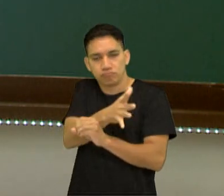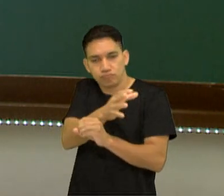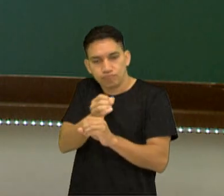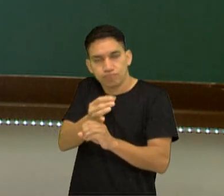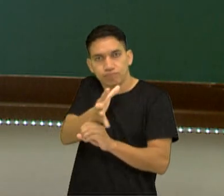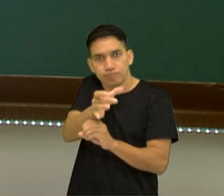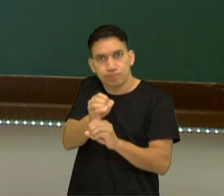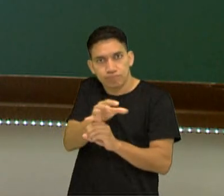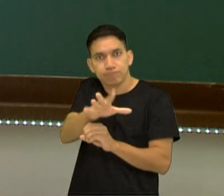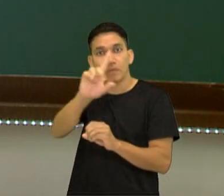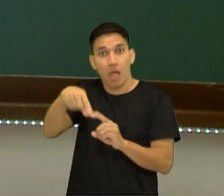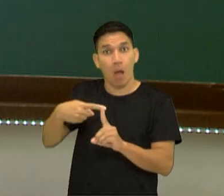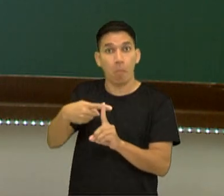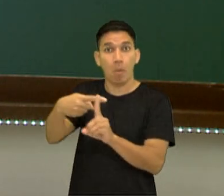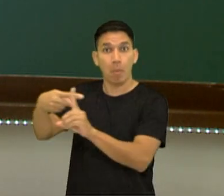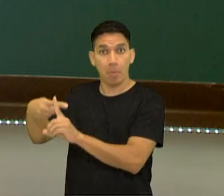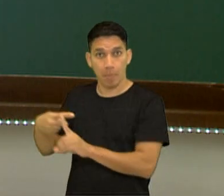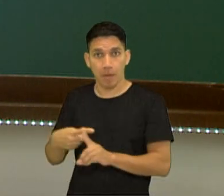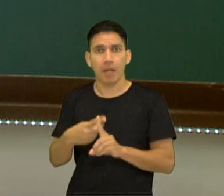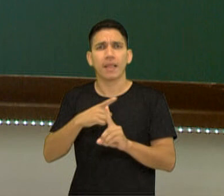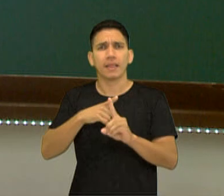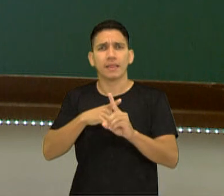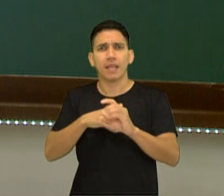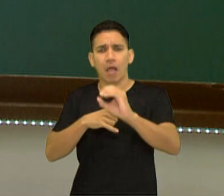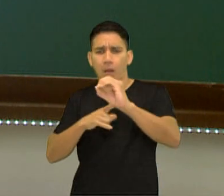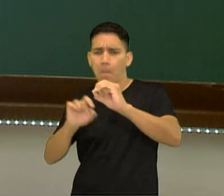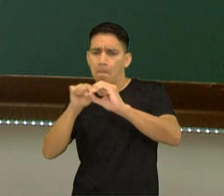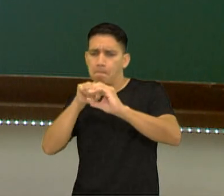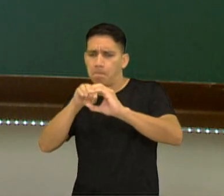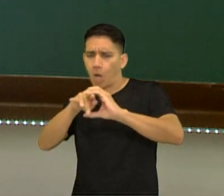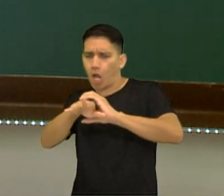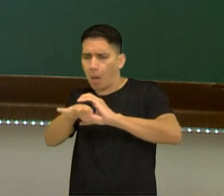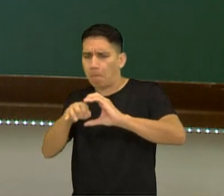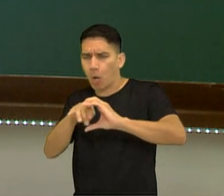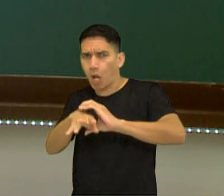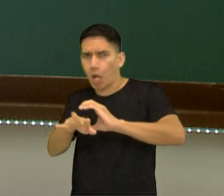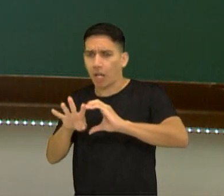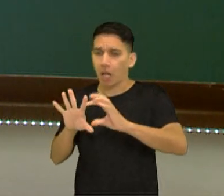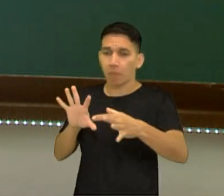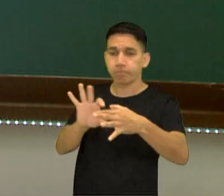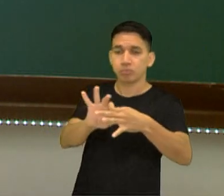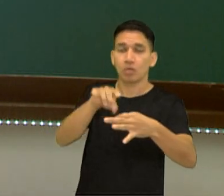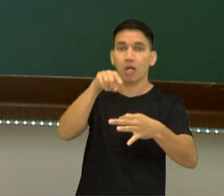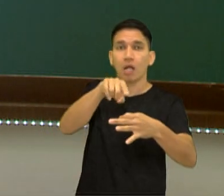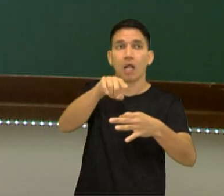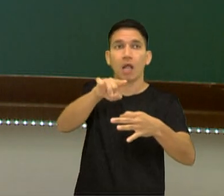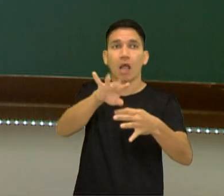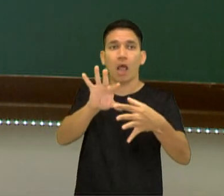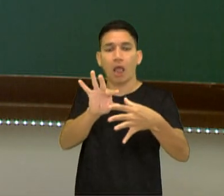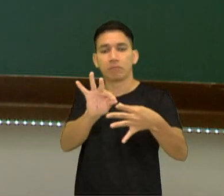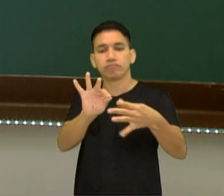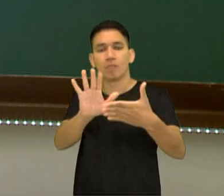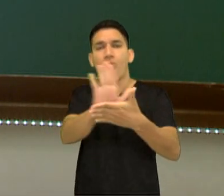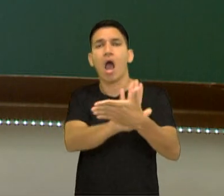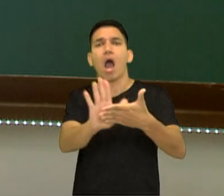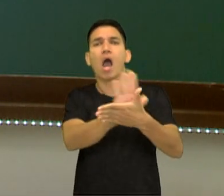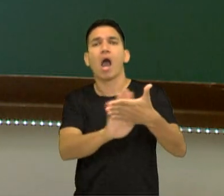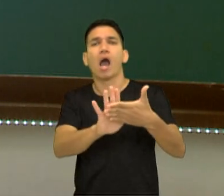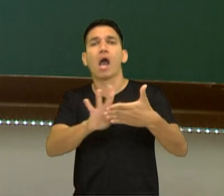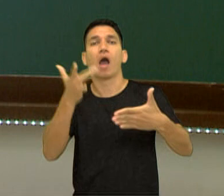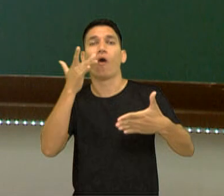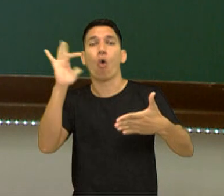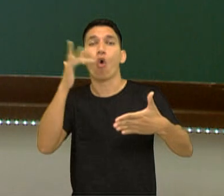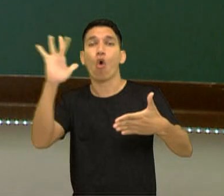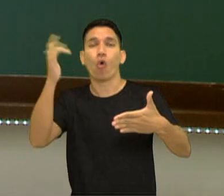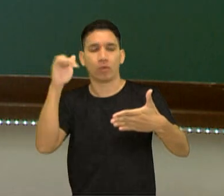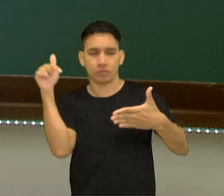positiva. Passa por um pequeno orifício indo em direção a uma lâmina de ouro. Então, essa radiação é direcionada para uma pequena e fina lâmina de